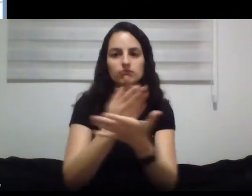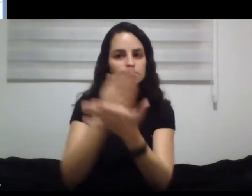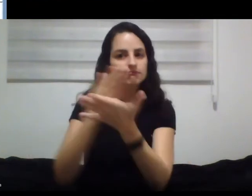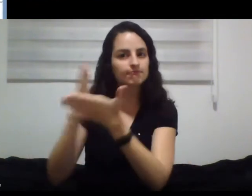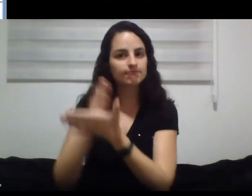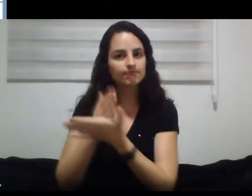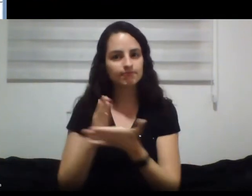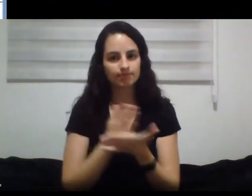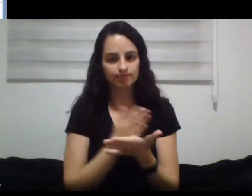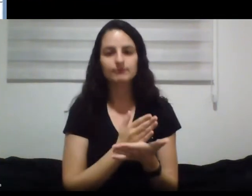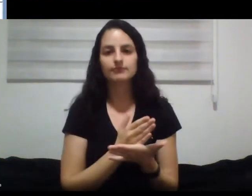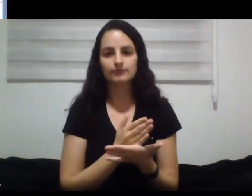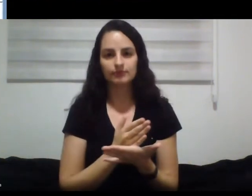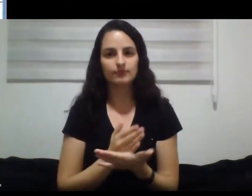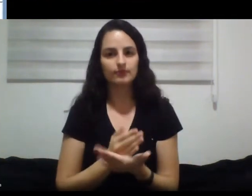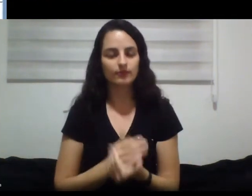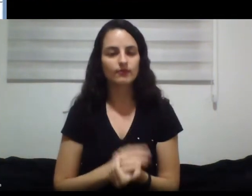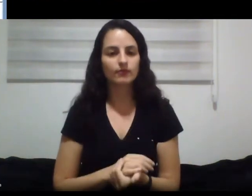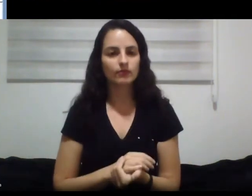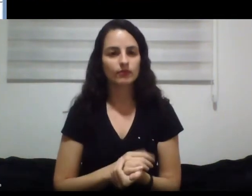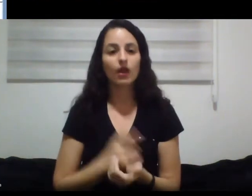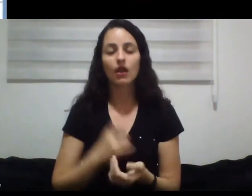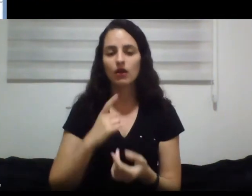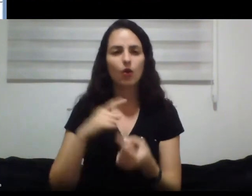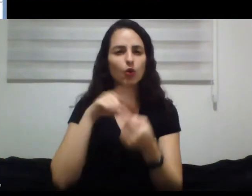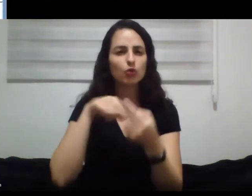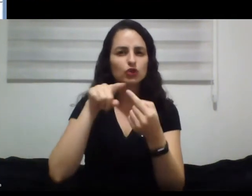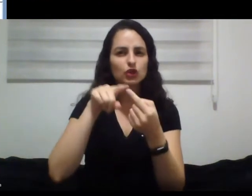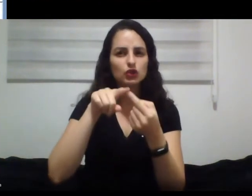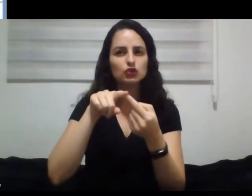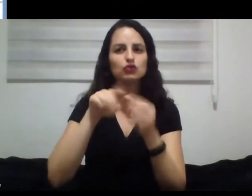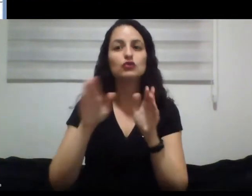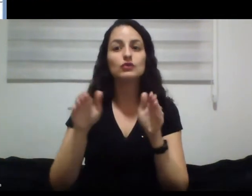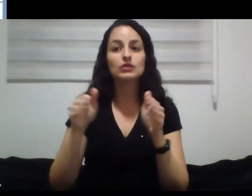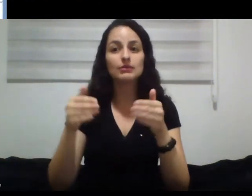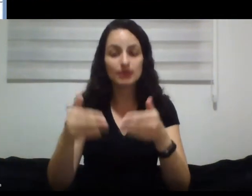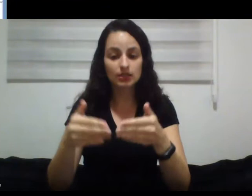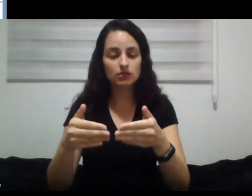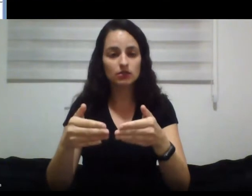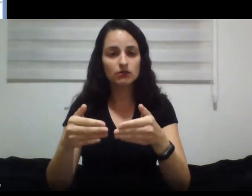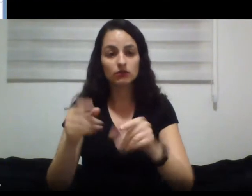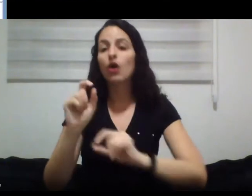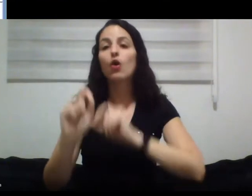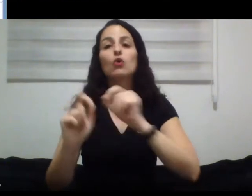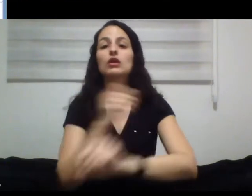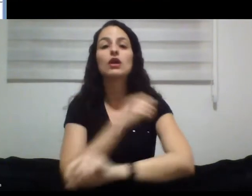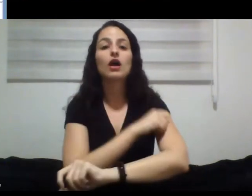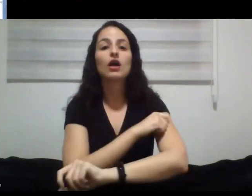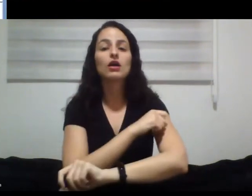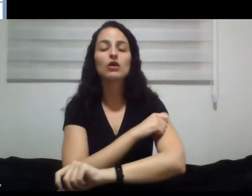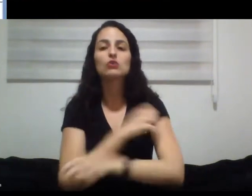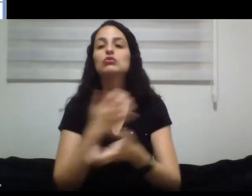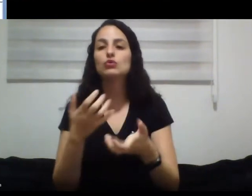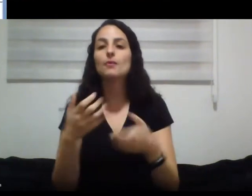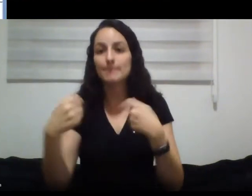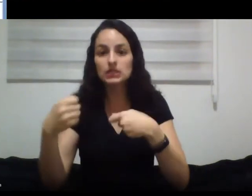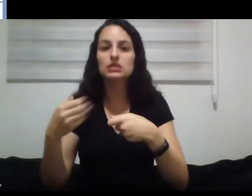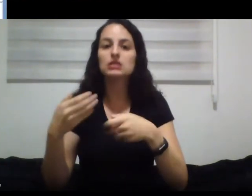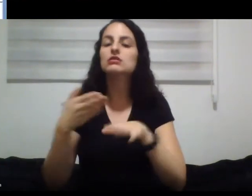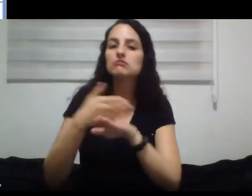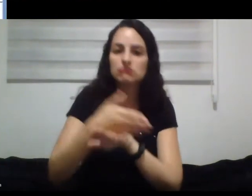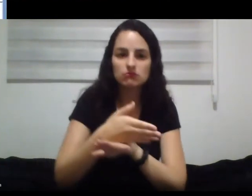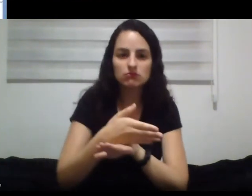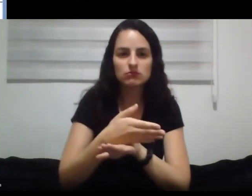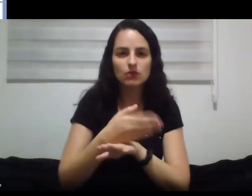relação a isso, né, sobre a descrição, como descrever o que vai acontecer. Então, é nesse campo aqui